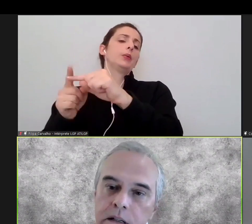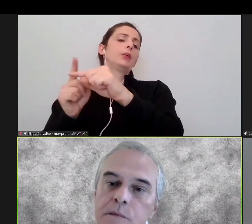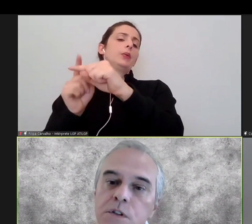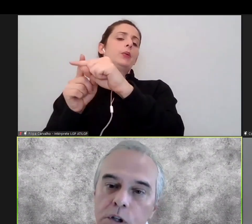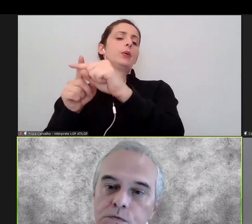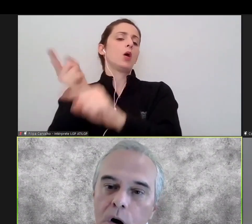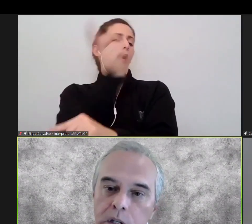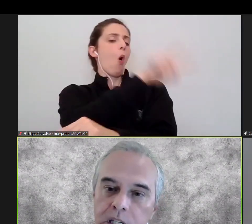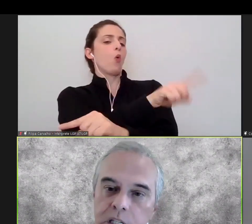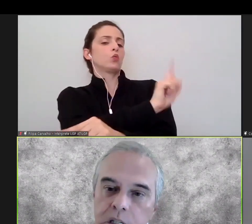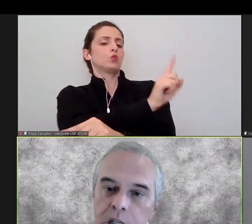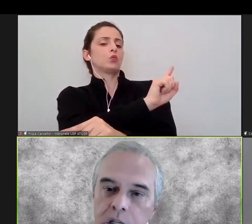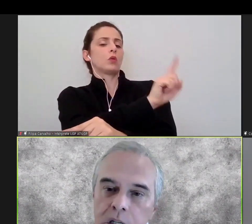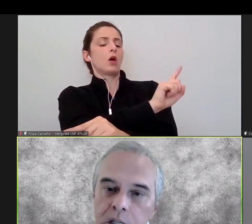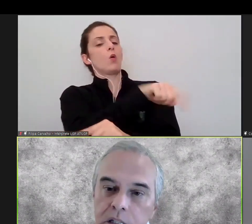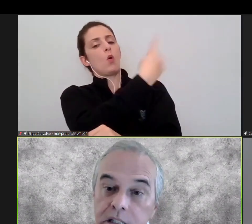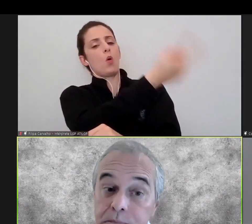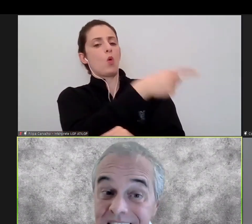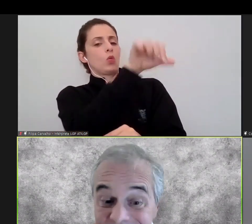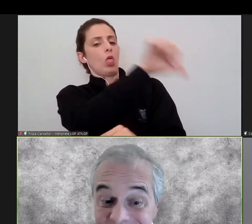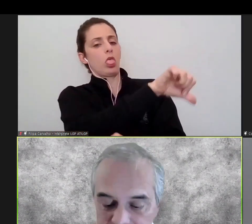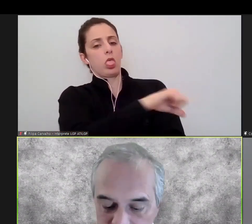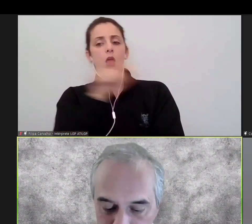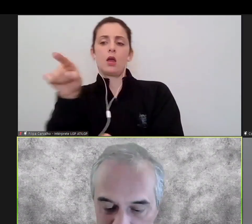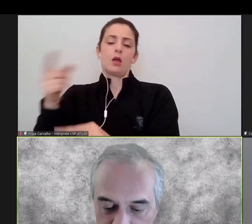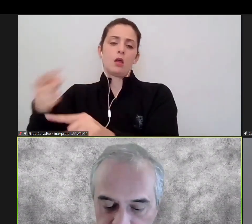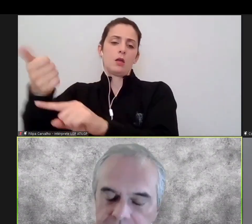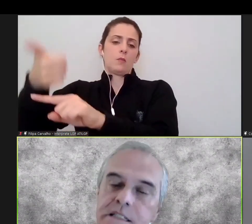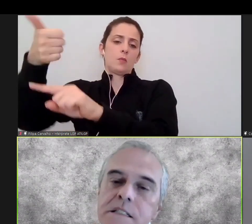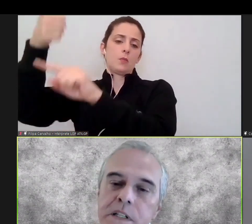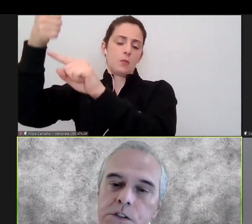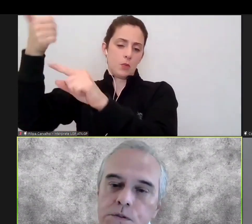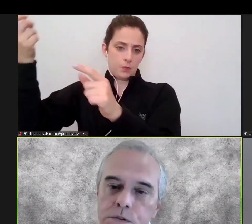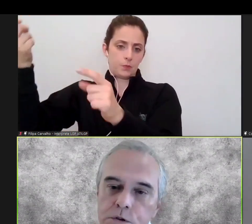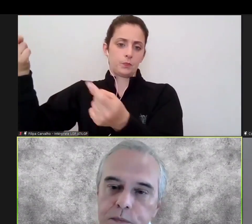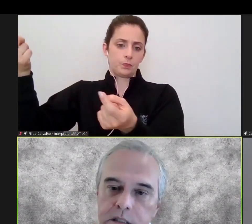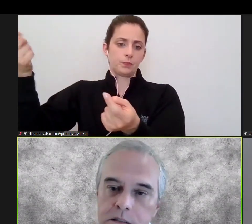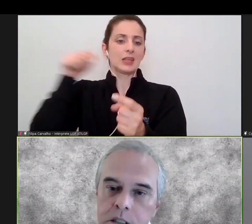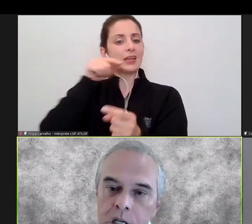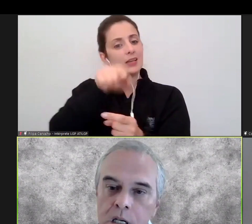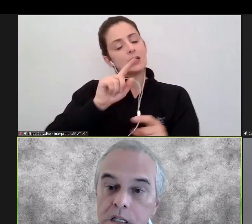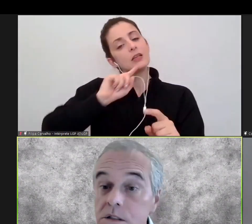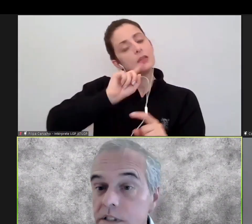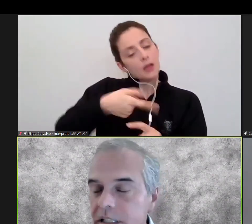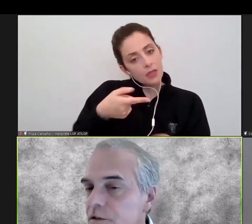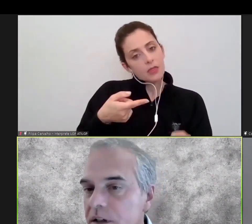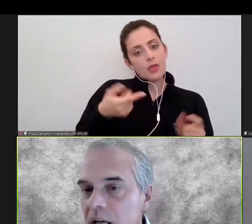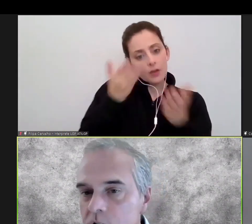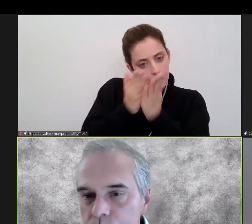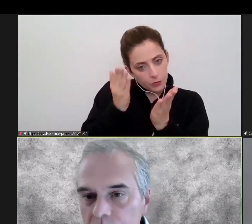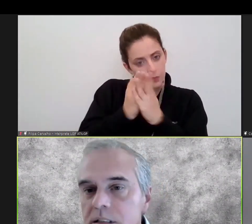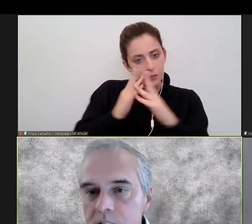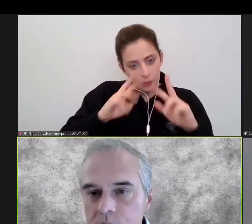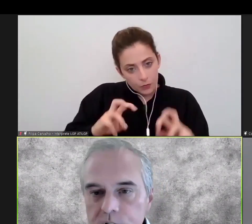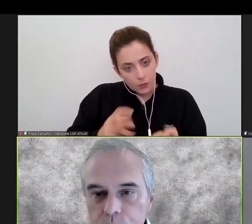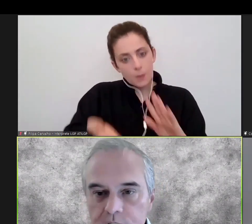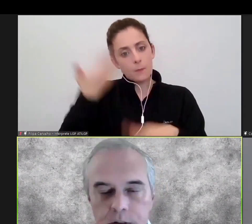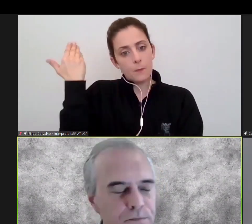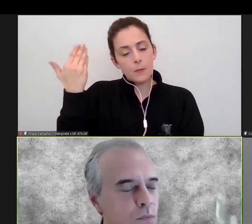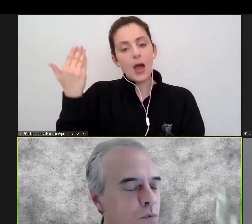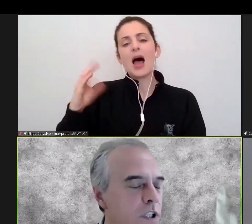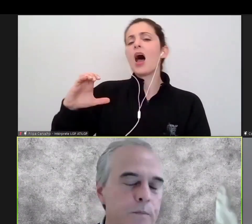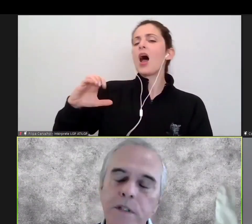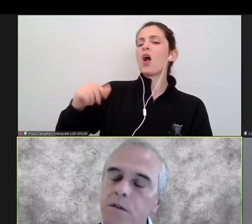ela é muito atual e que precisa de mais referências e mais estudos para isso. Isso não significa que as cotas sejam